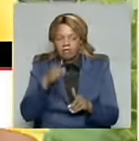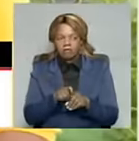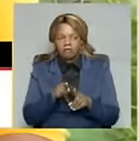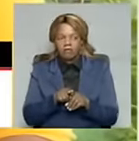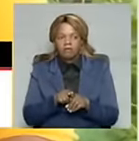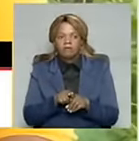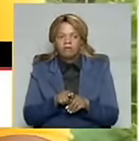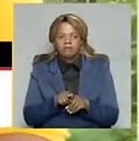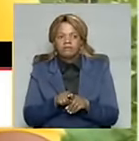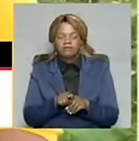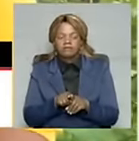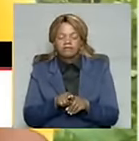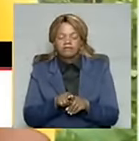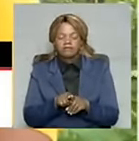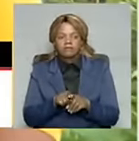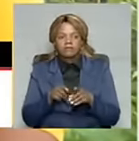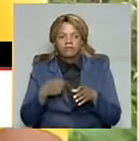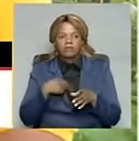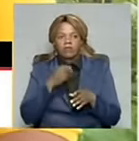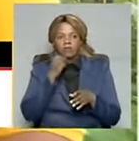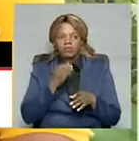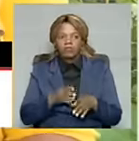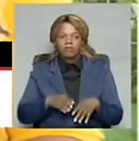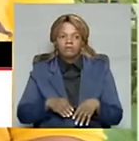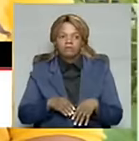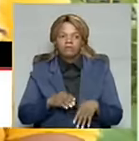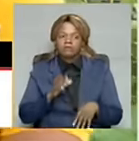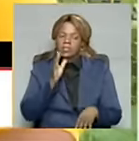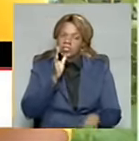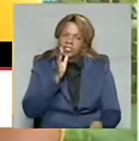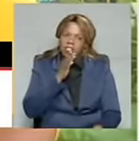pai, Justino Handanga. E nesse momento estamos cá,